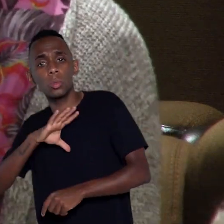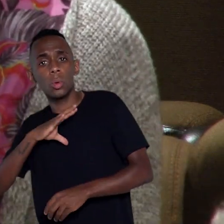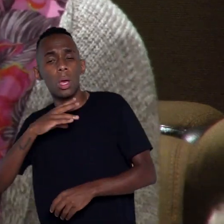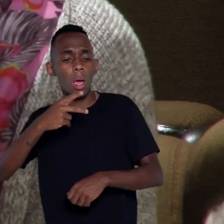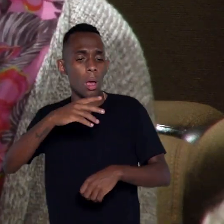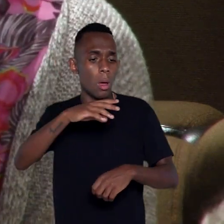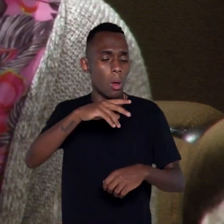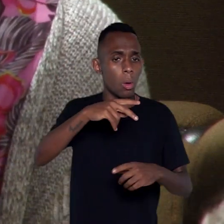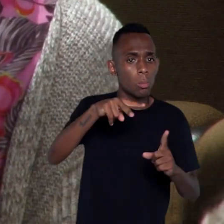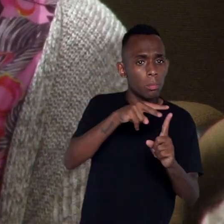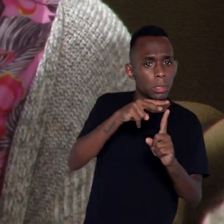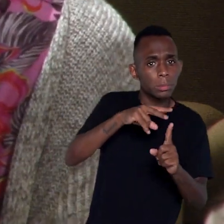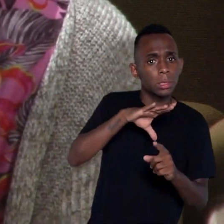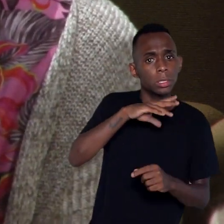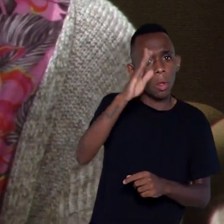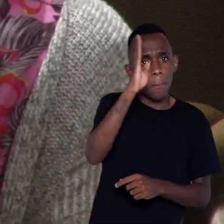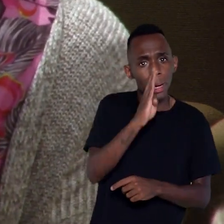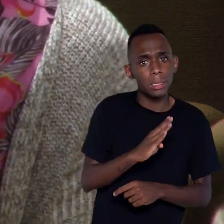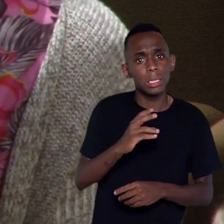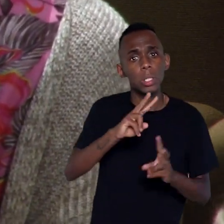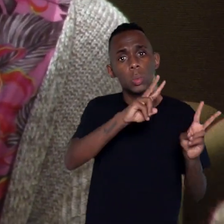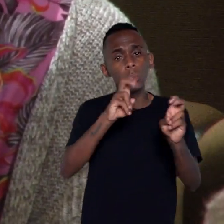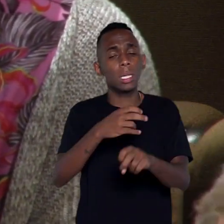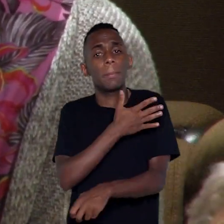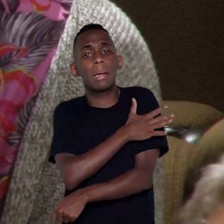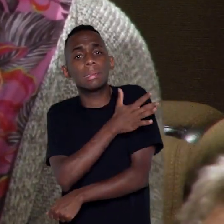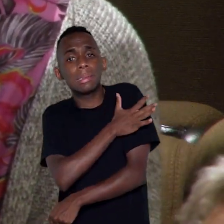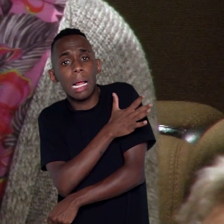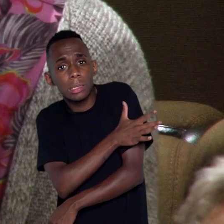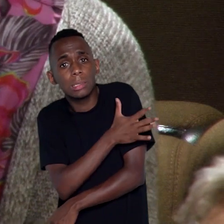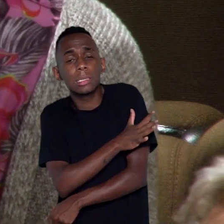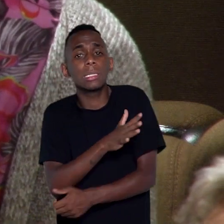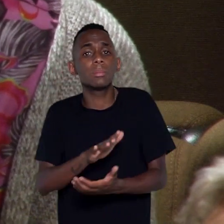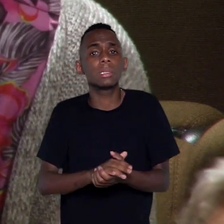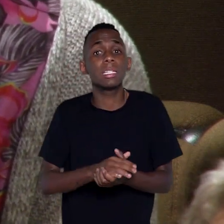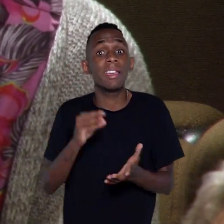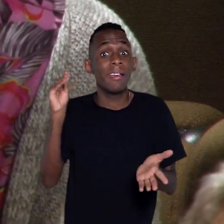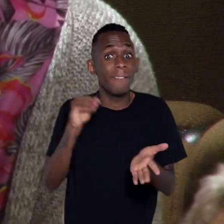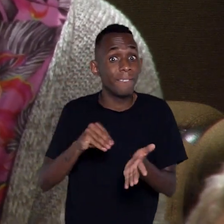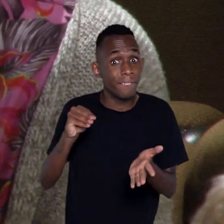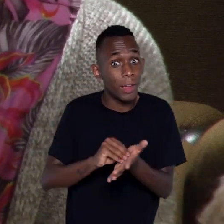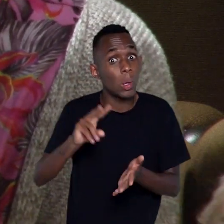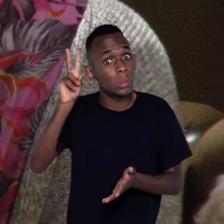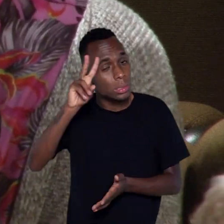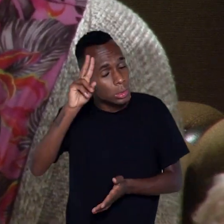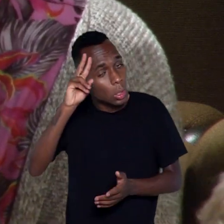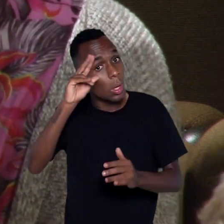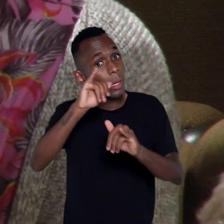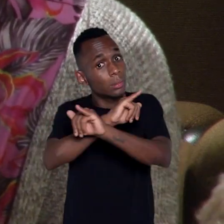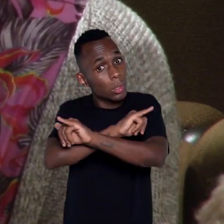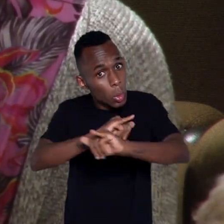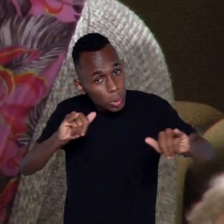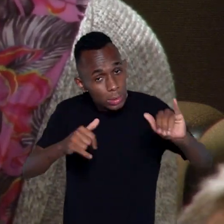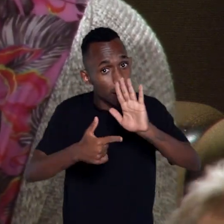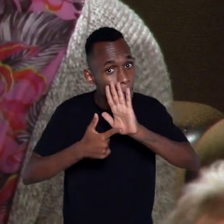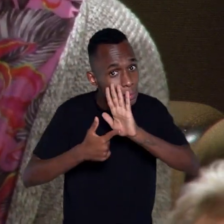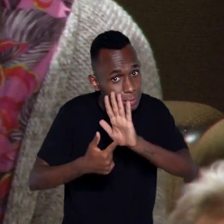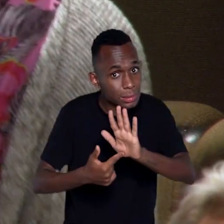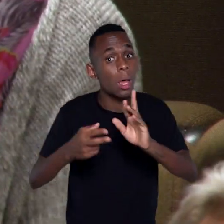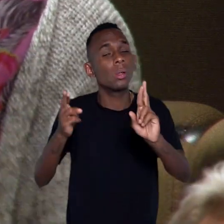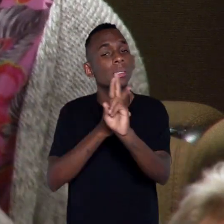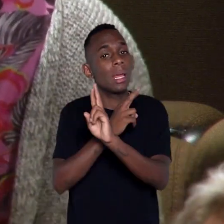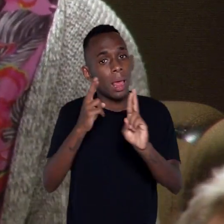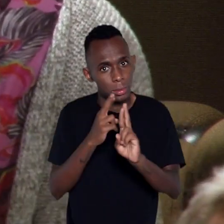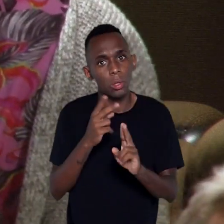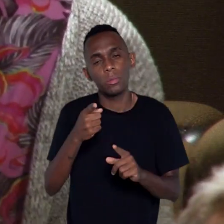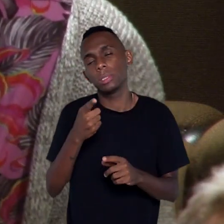vê atravessado pelo racismo, atravessada, né, por essas histórias não contadas ou soterradas, como você estabeleceu, da